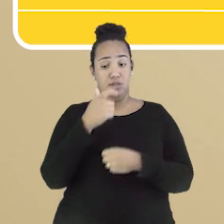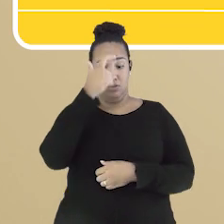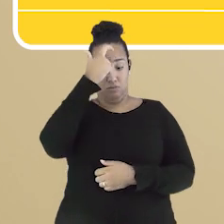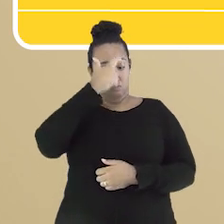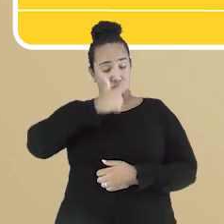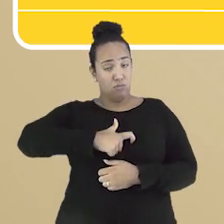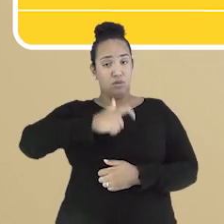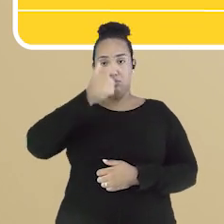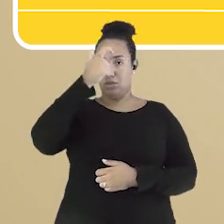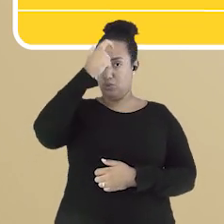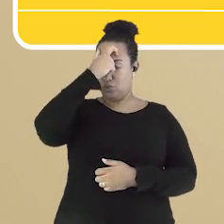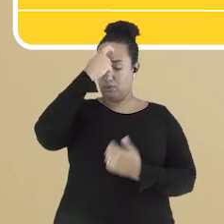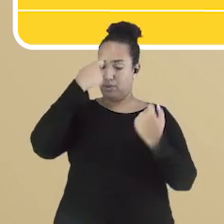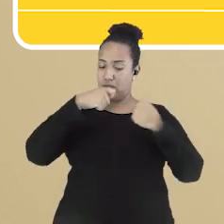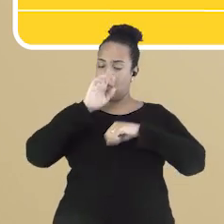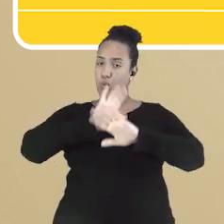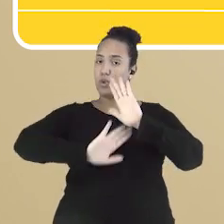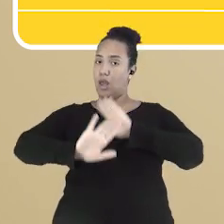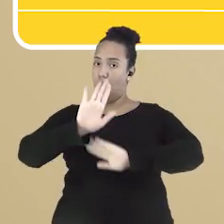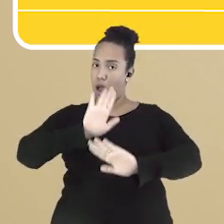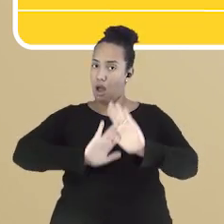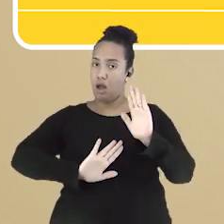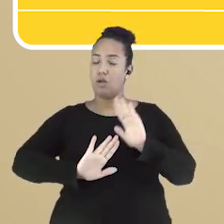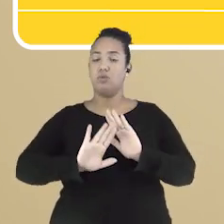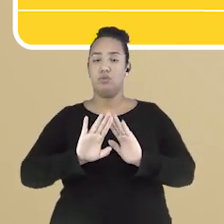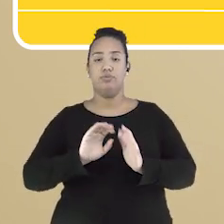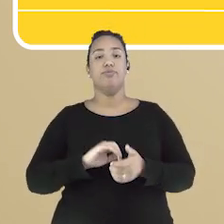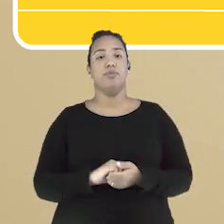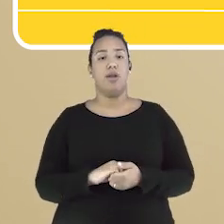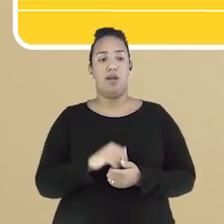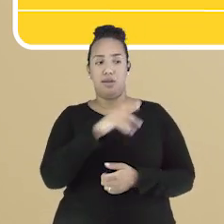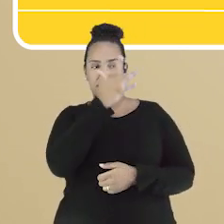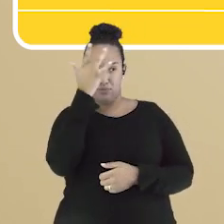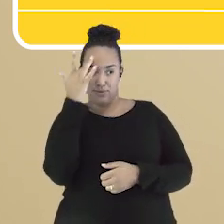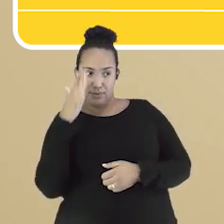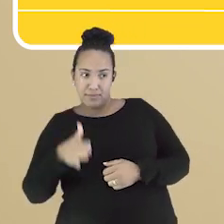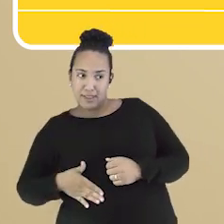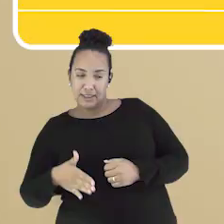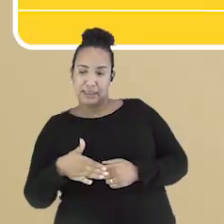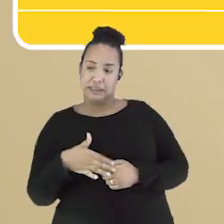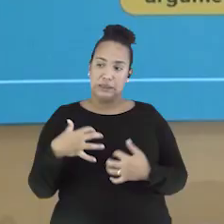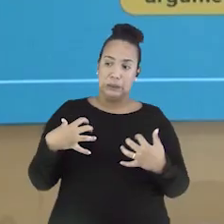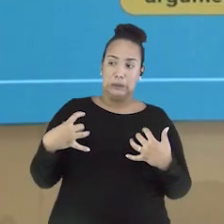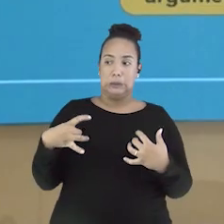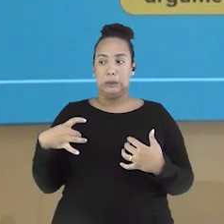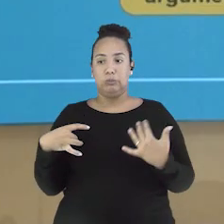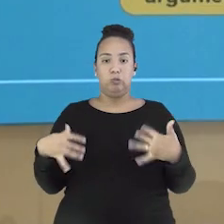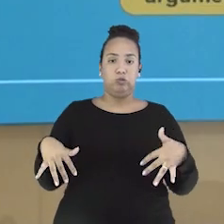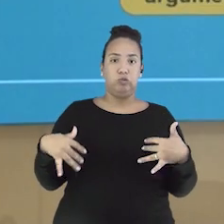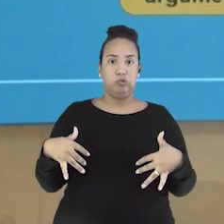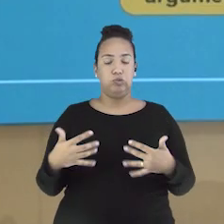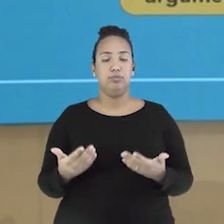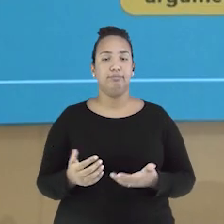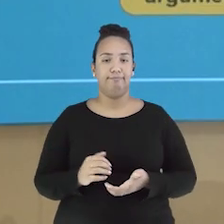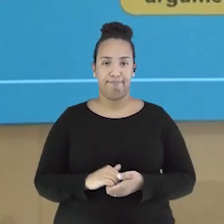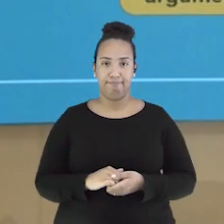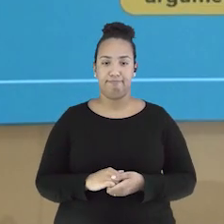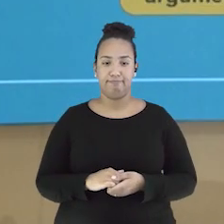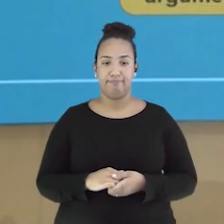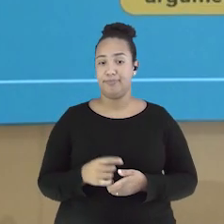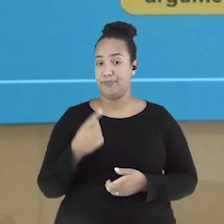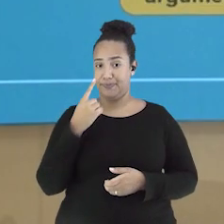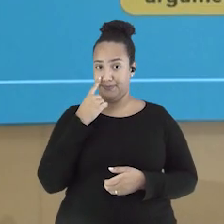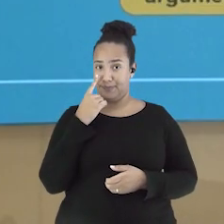impulsiva e mais racional, com mais cuidados que podem já de cara espantar os mal-intencionados. Perceberam como o editorial